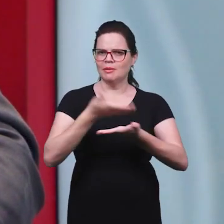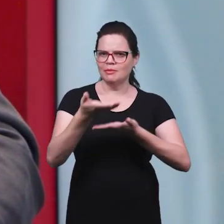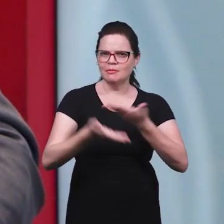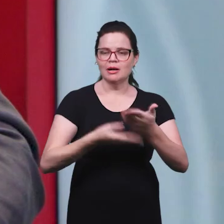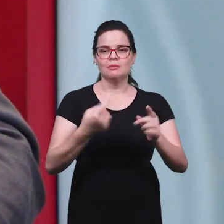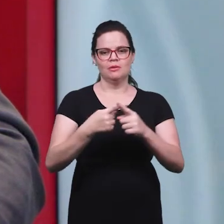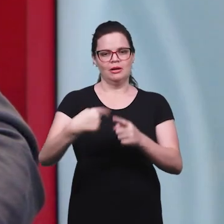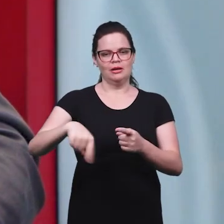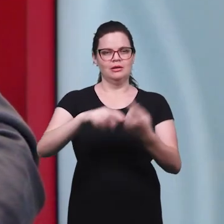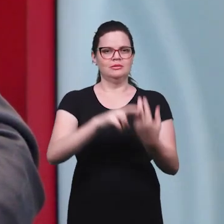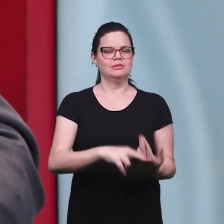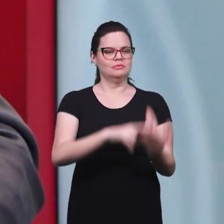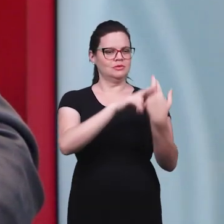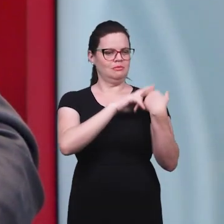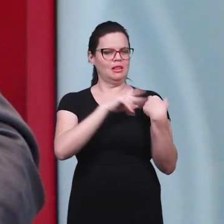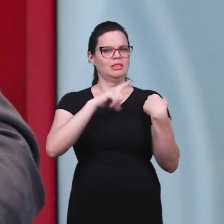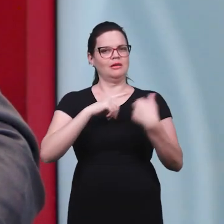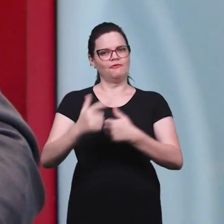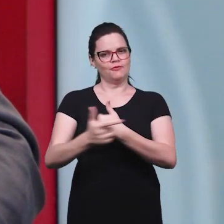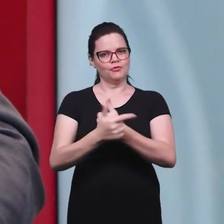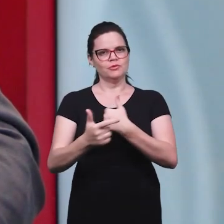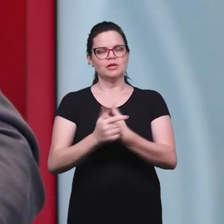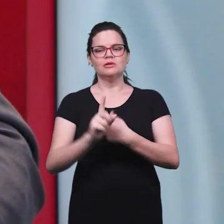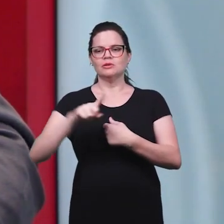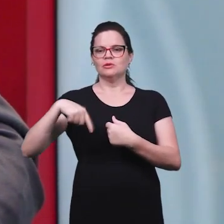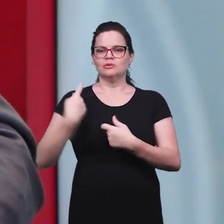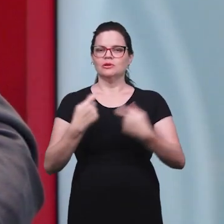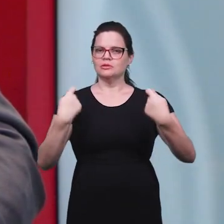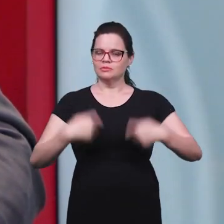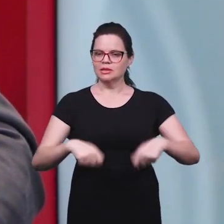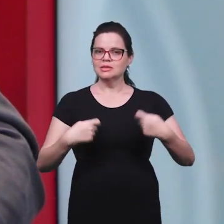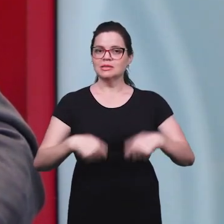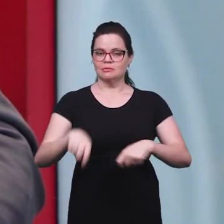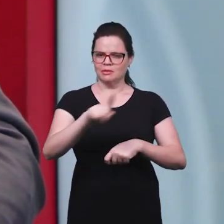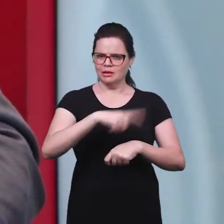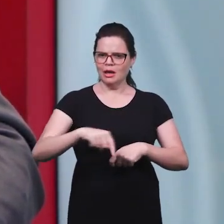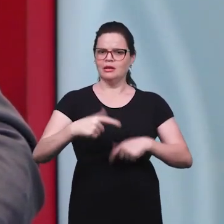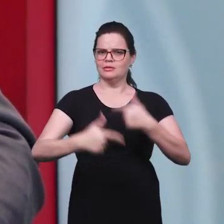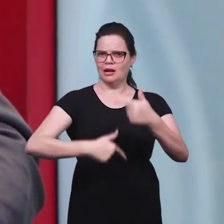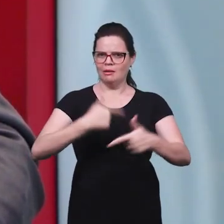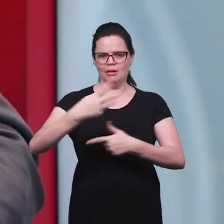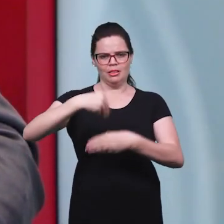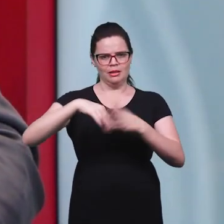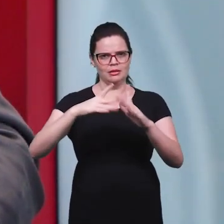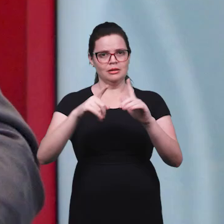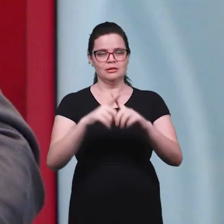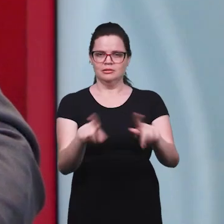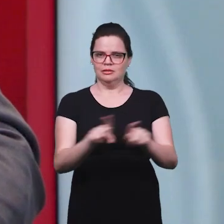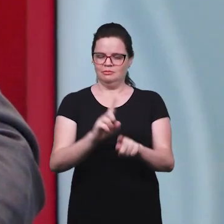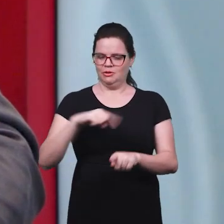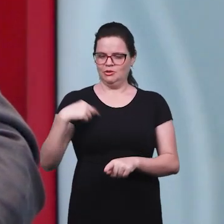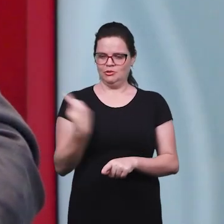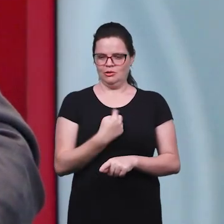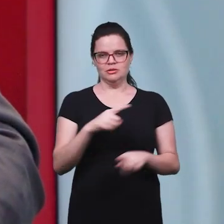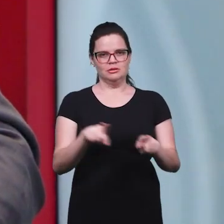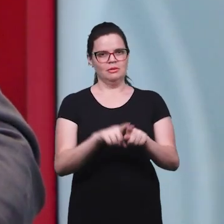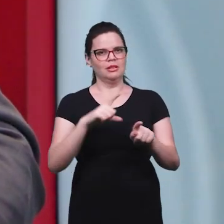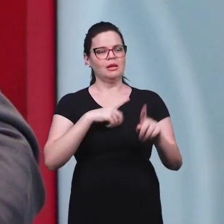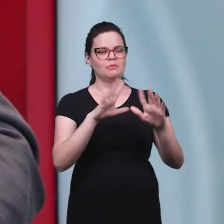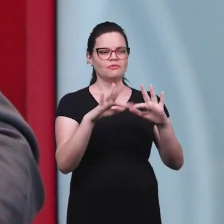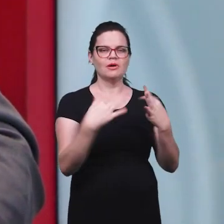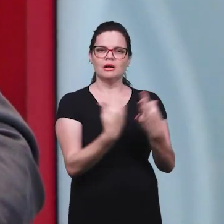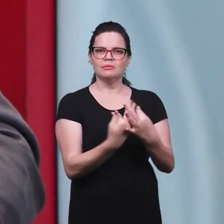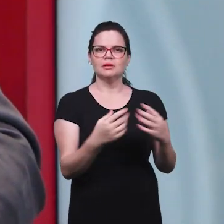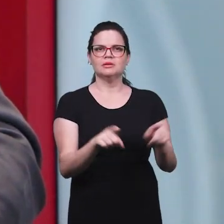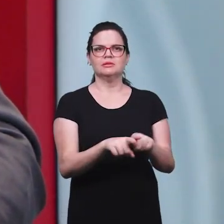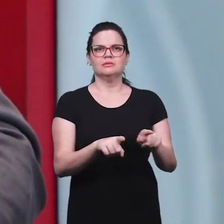uma responsabilidade, ajuda demais no trabalho da igreja e também nós, como temos os nossos familiares.